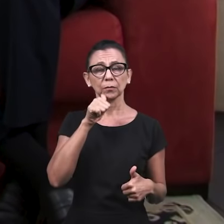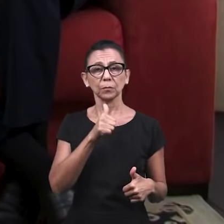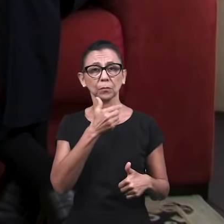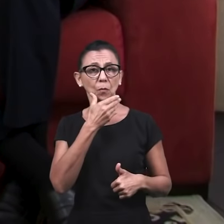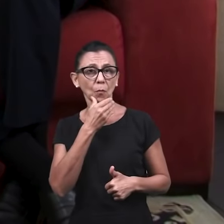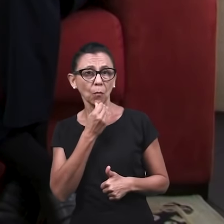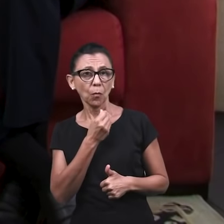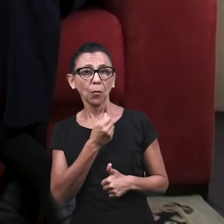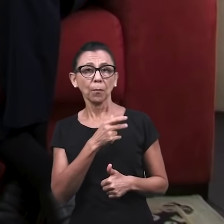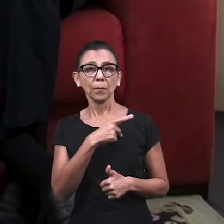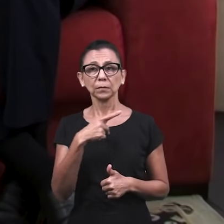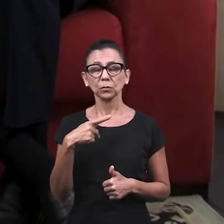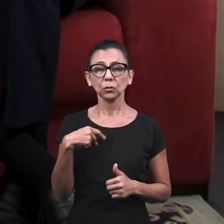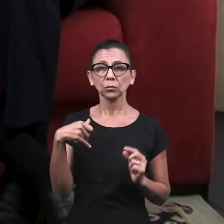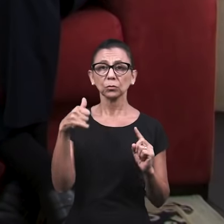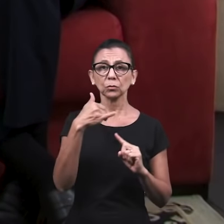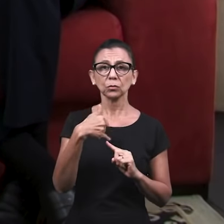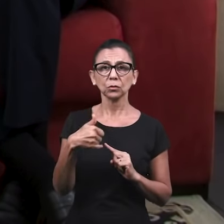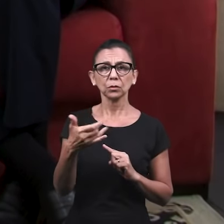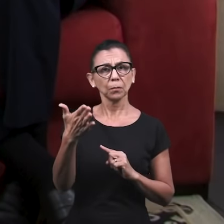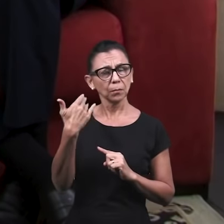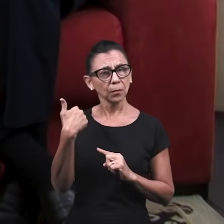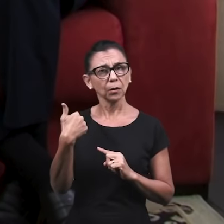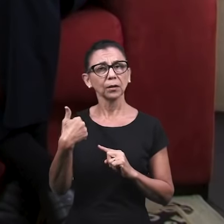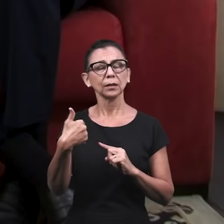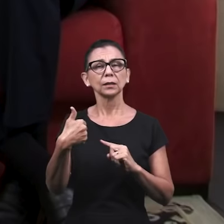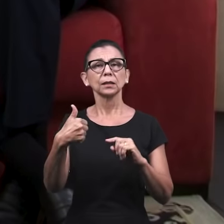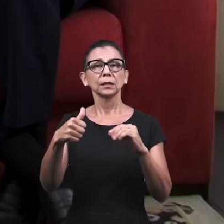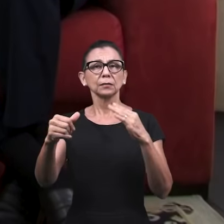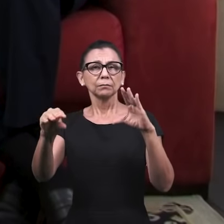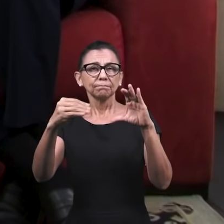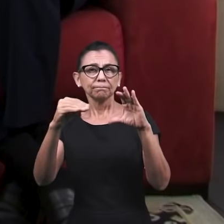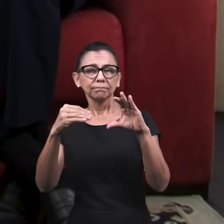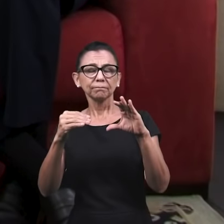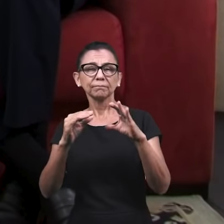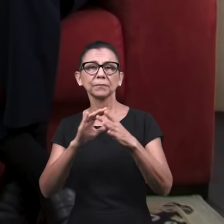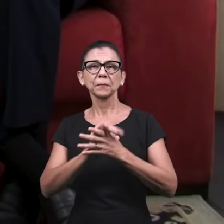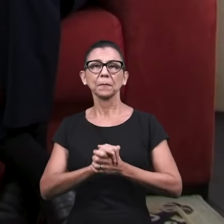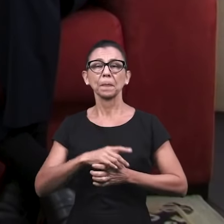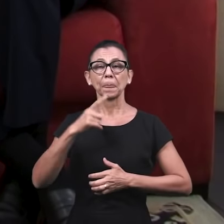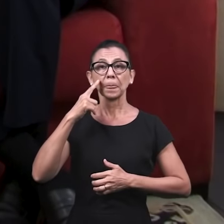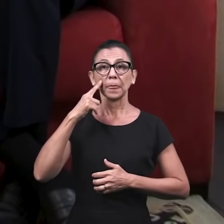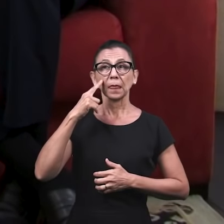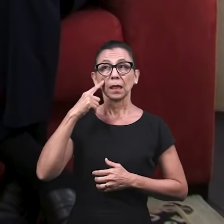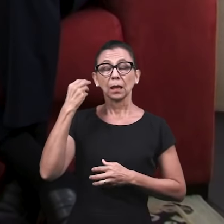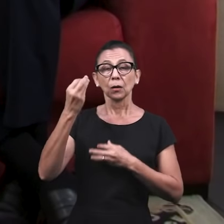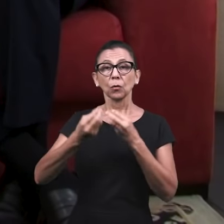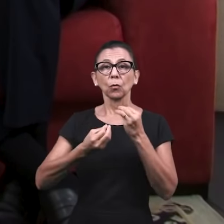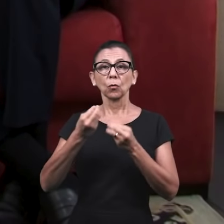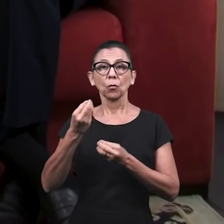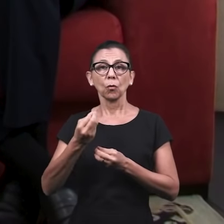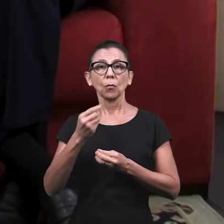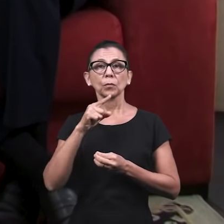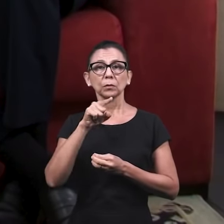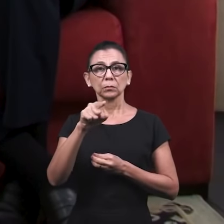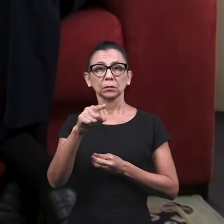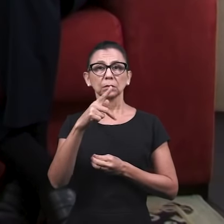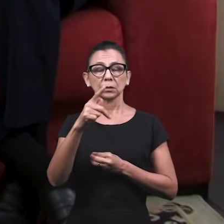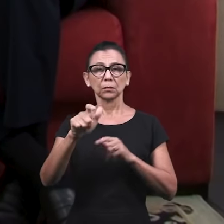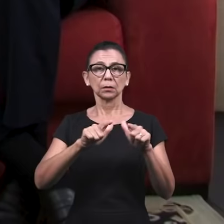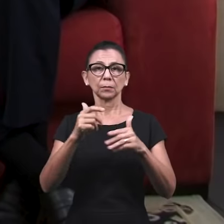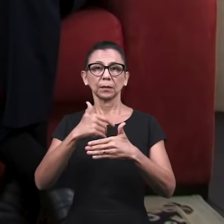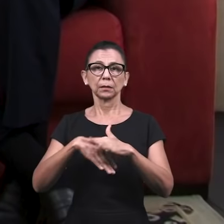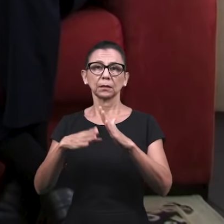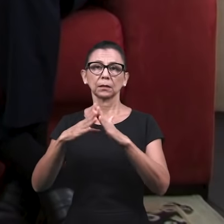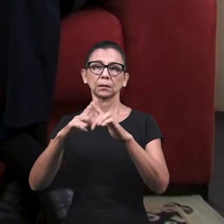os varões, pastores, envie a sua contribuição, veja como o Senhor vai enriquecer o seu ministério, o seu trabalho,